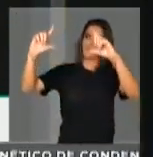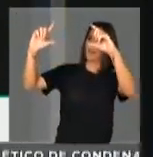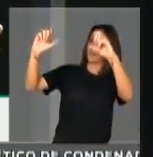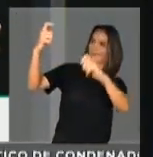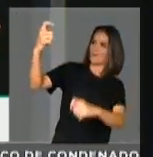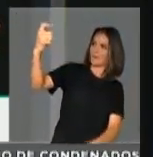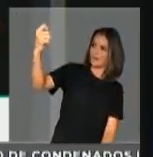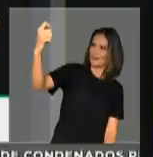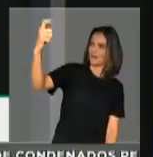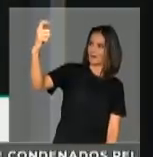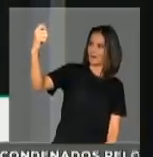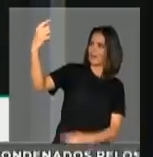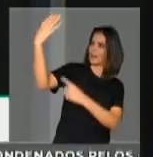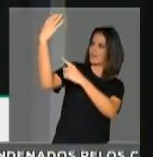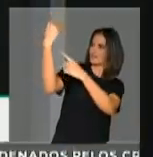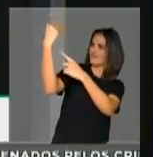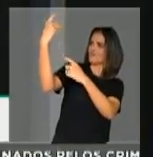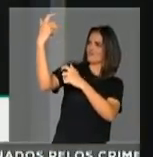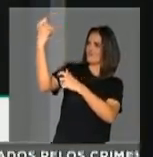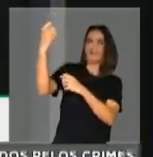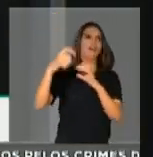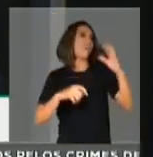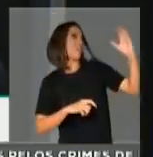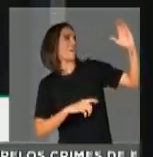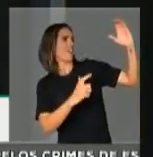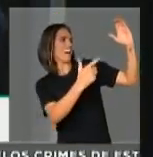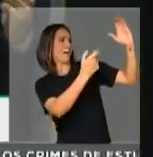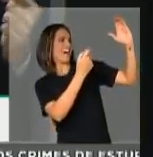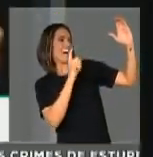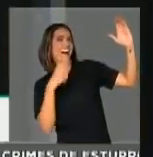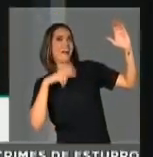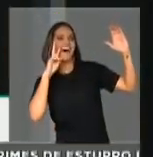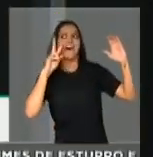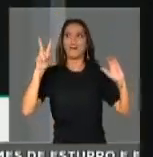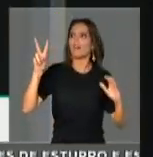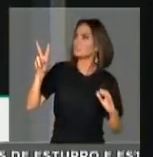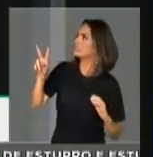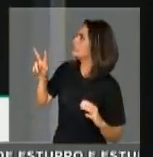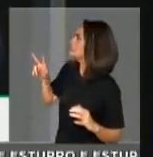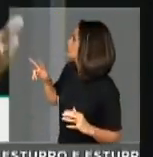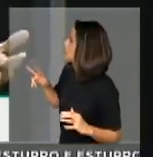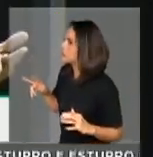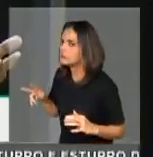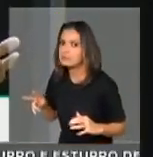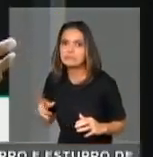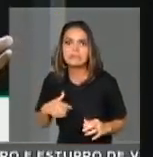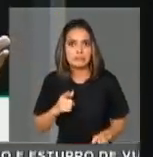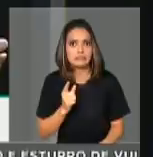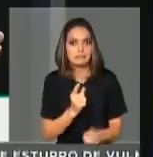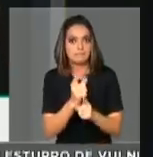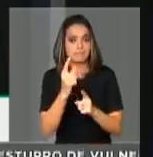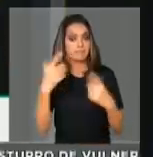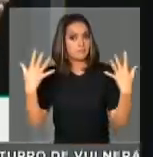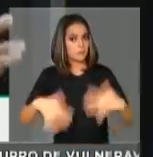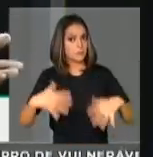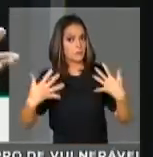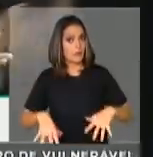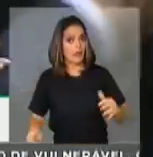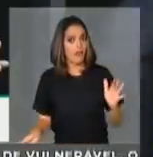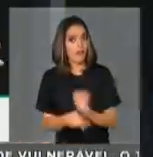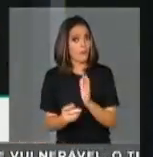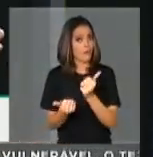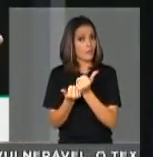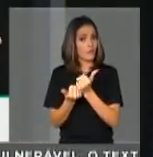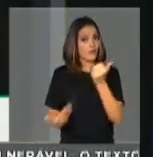estão fazendo self, e aí quem faz self olha para si e não enxerga o entorno. Essa é uma grande característica que tem a base